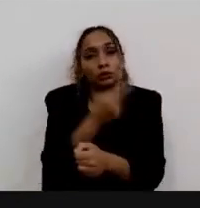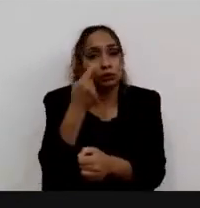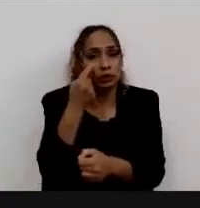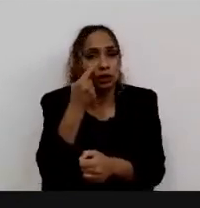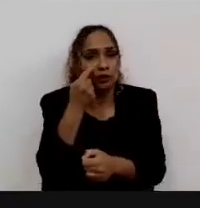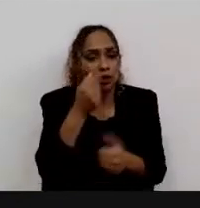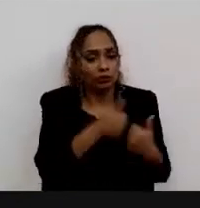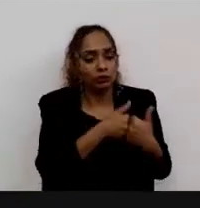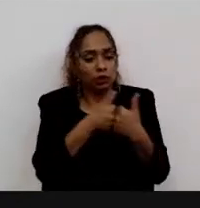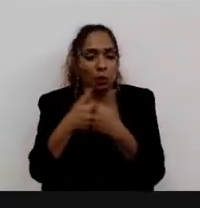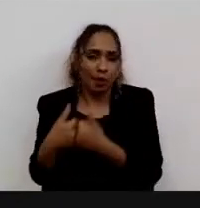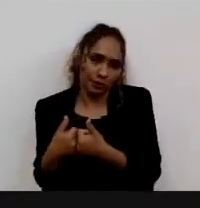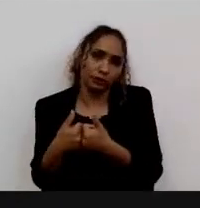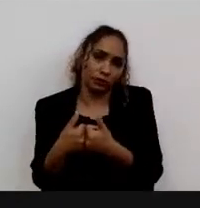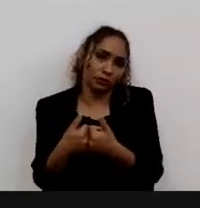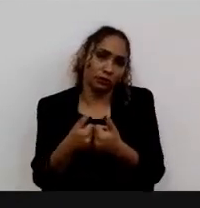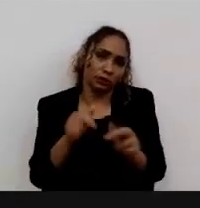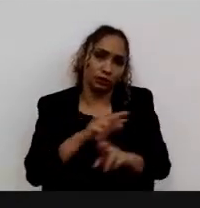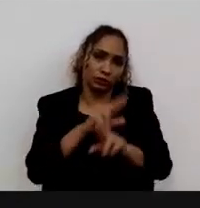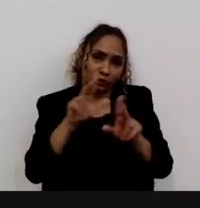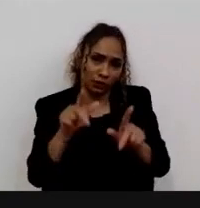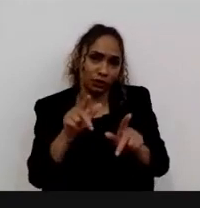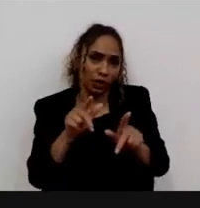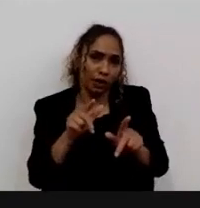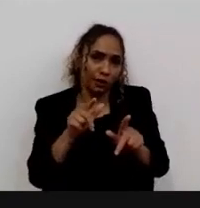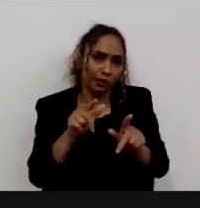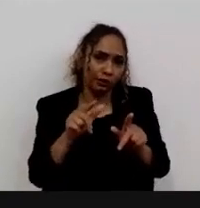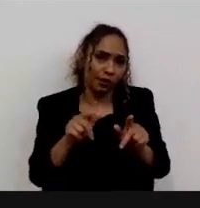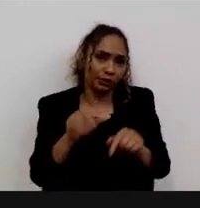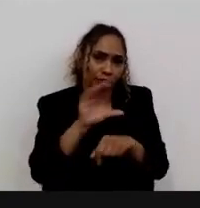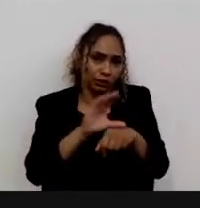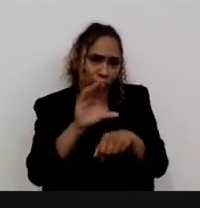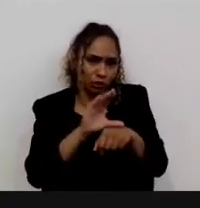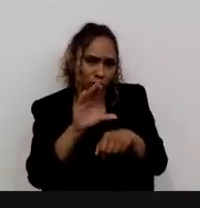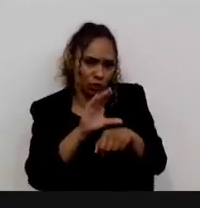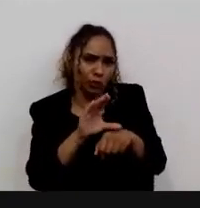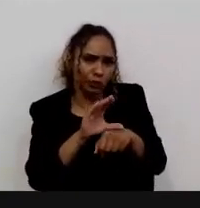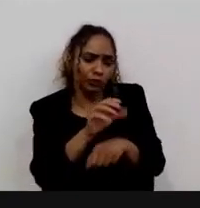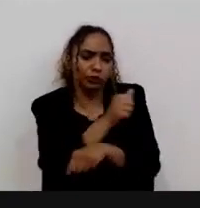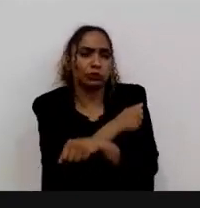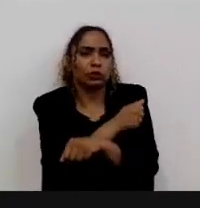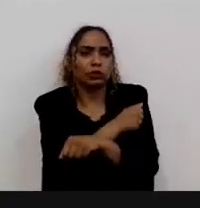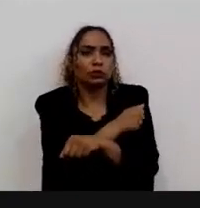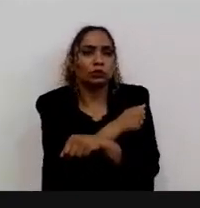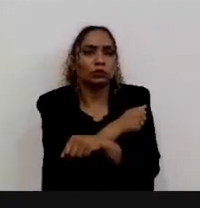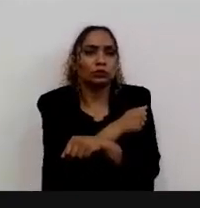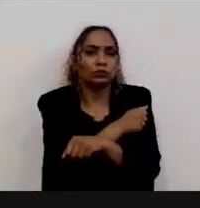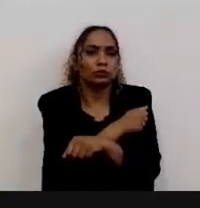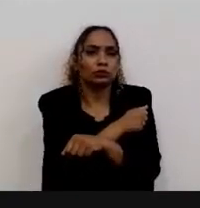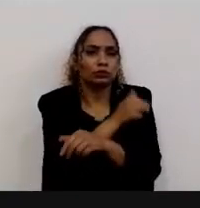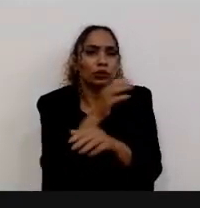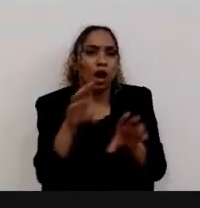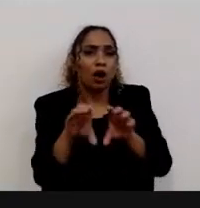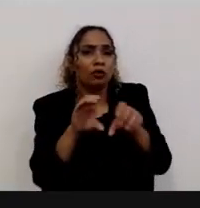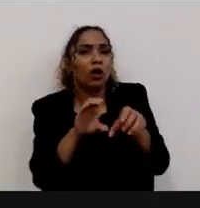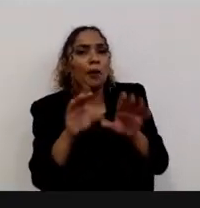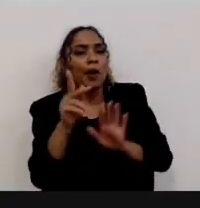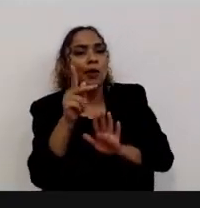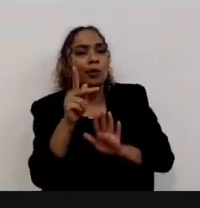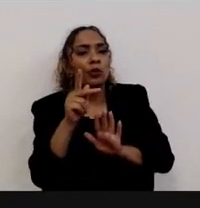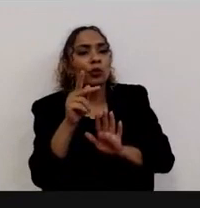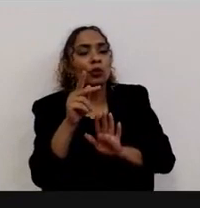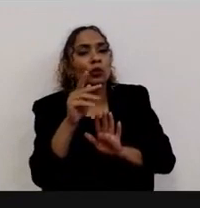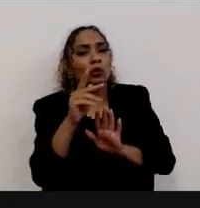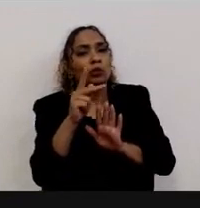os acompanhamentos. E o diferencial desse curso atual é que a gente quer que o aluno saia do curso com um projeto de